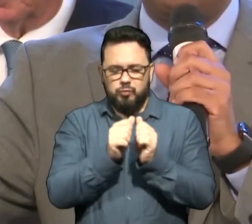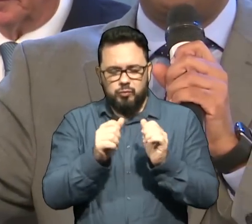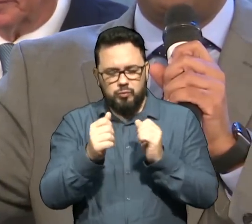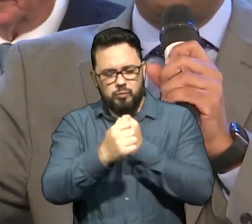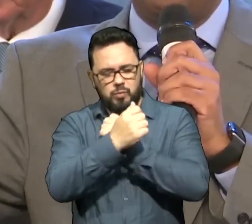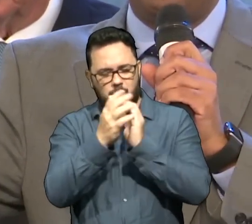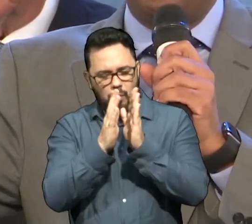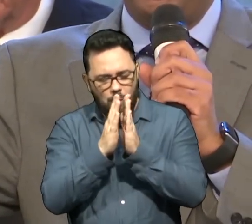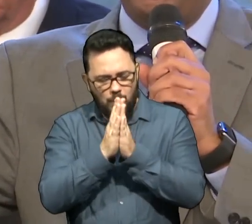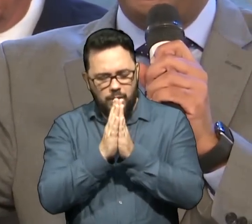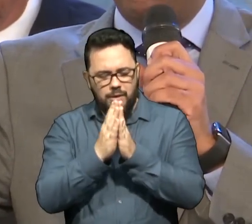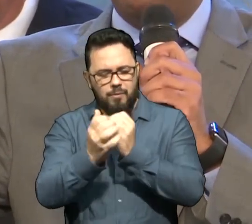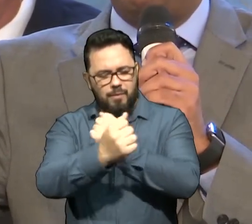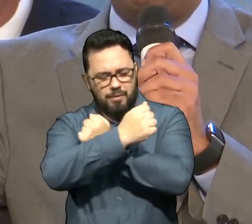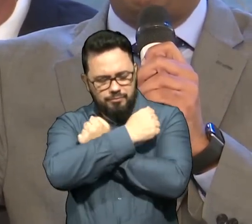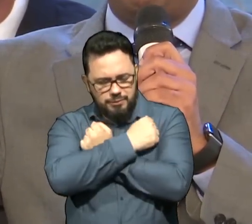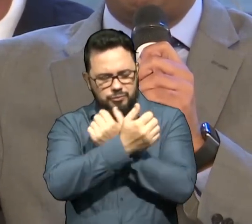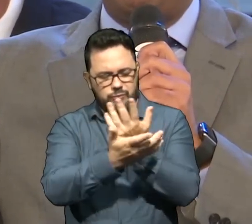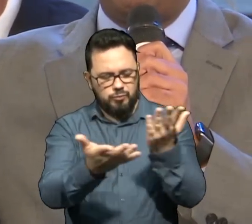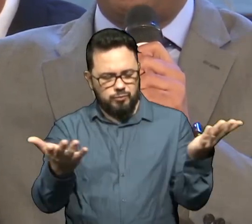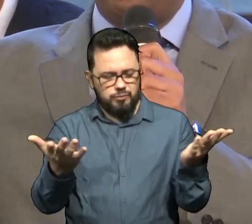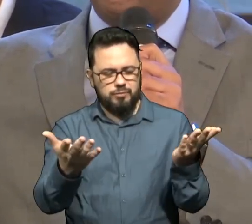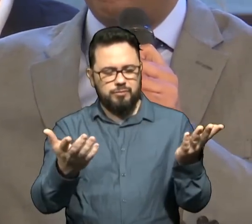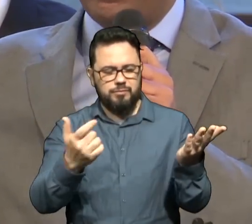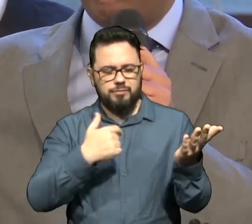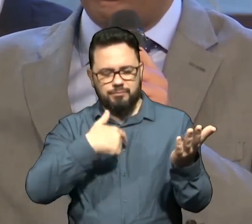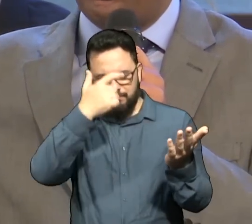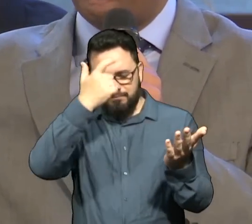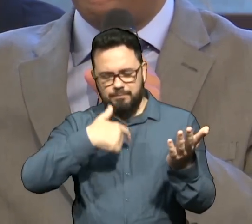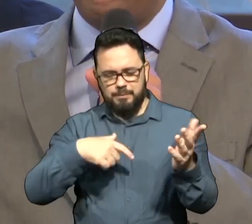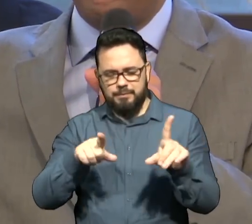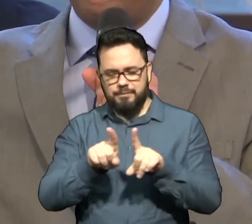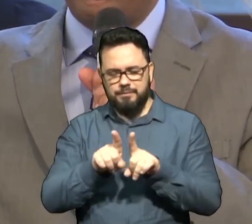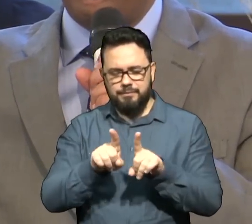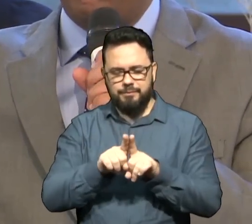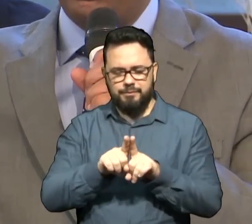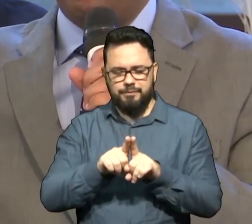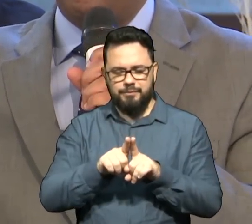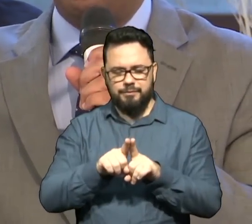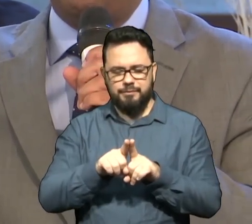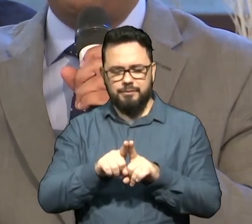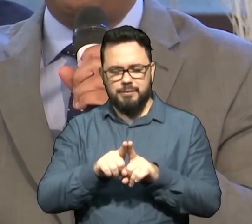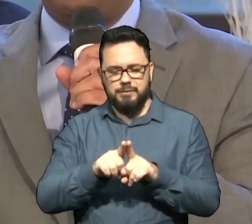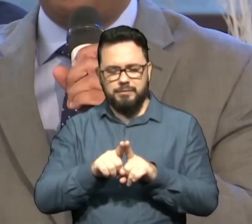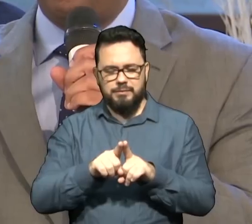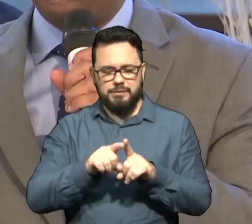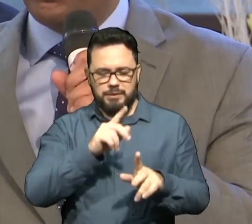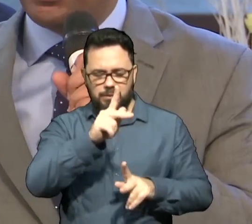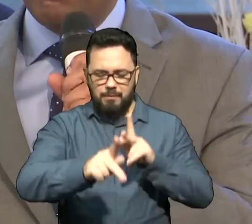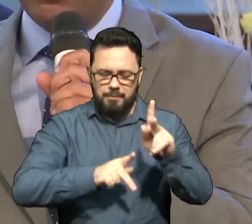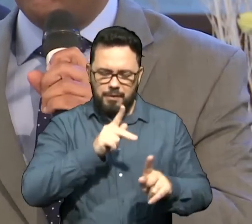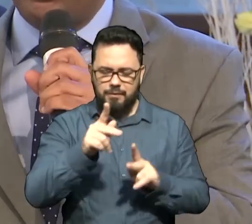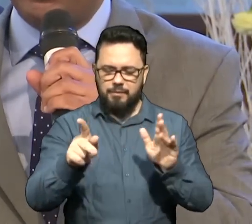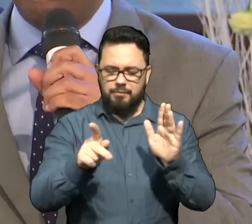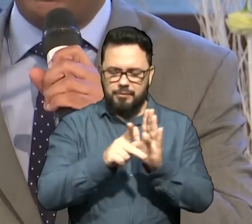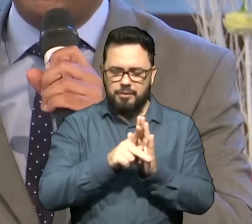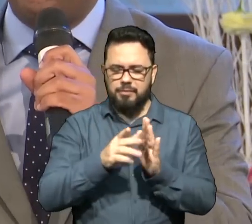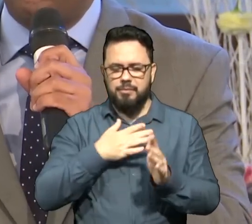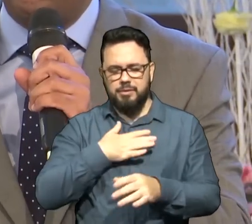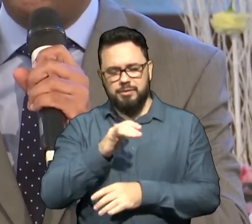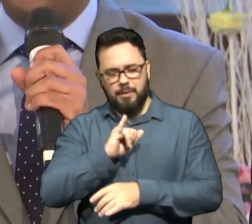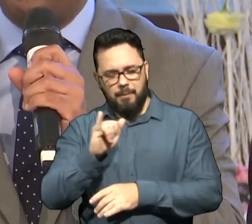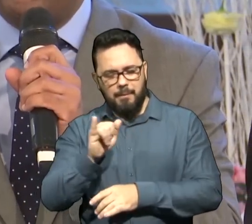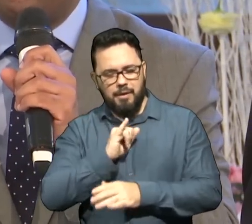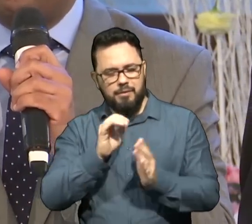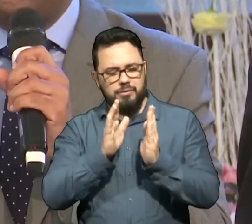oração e eu os membros do teu povo os meus irmãos que estão em oração